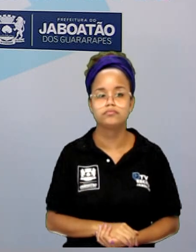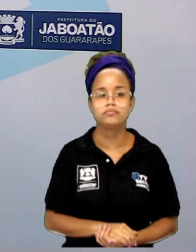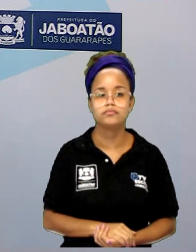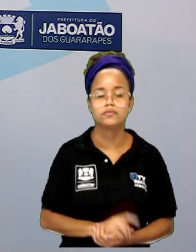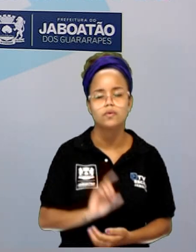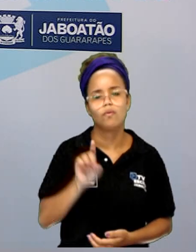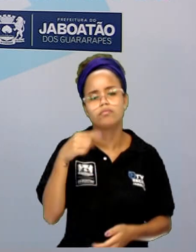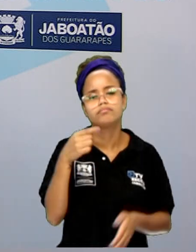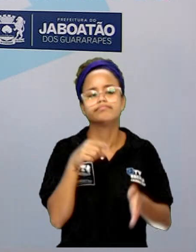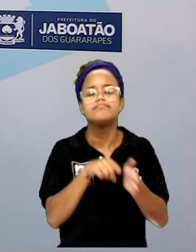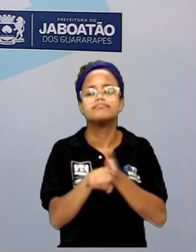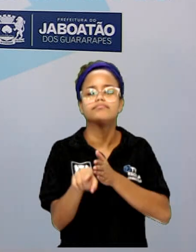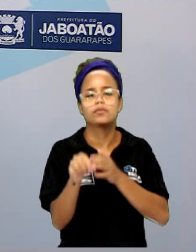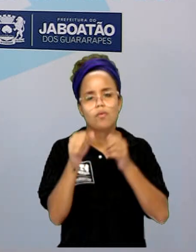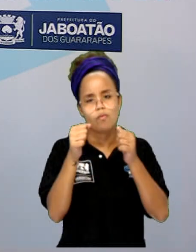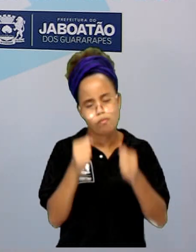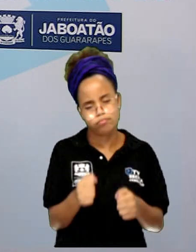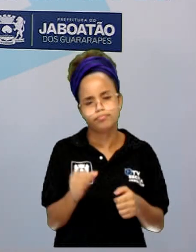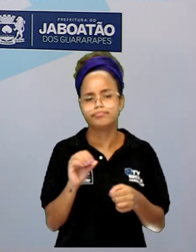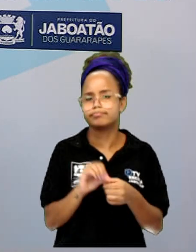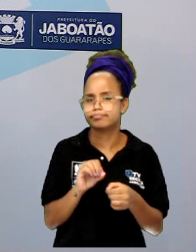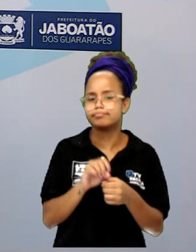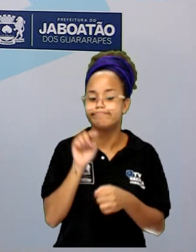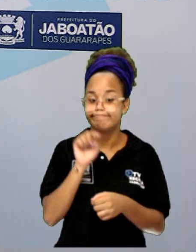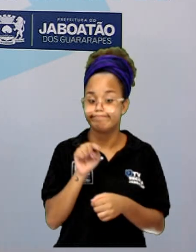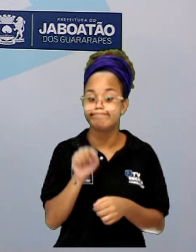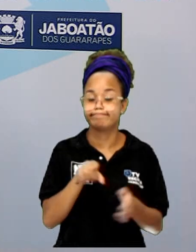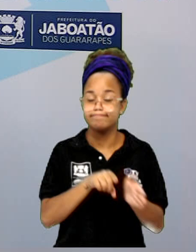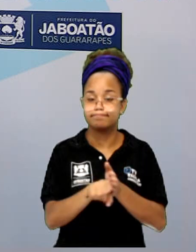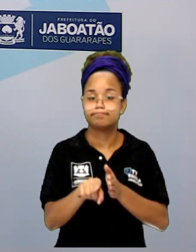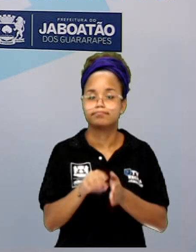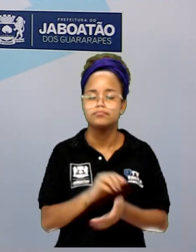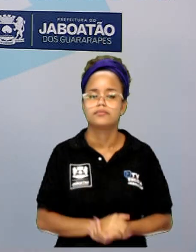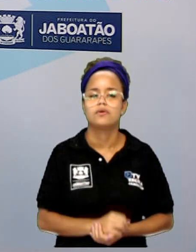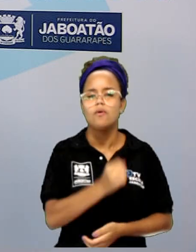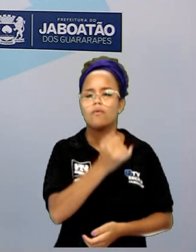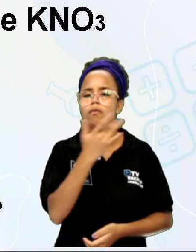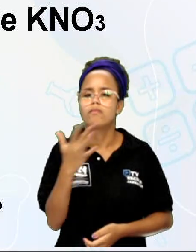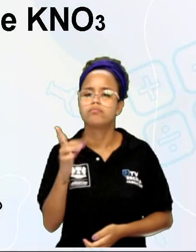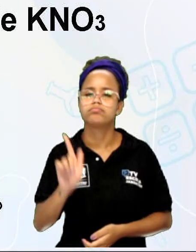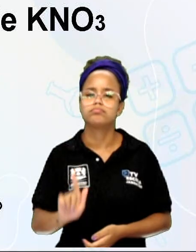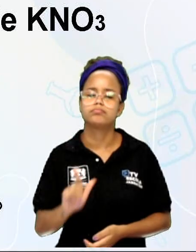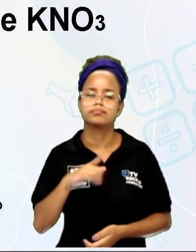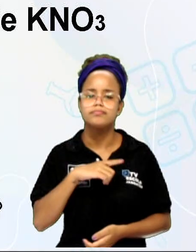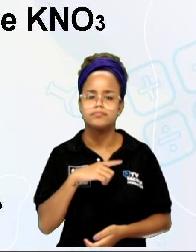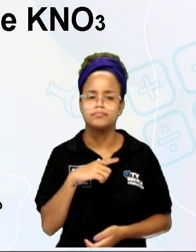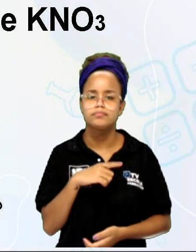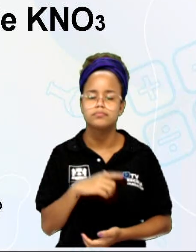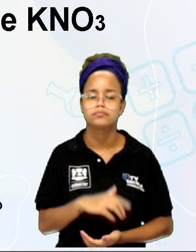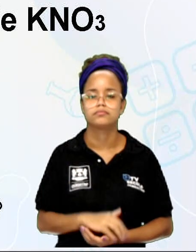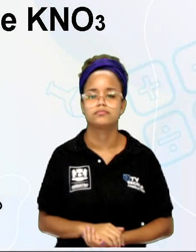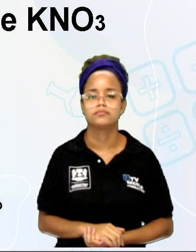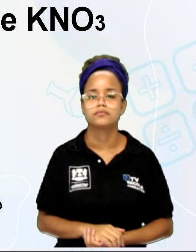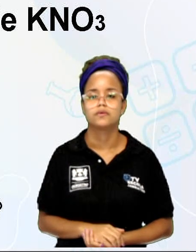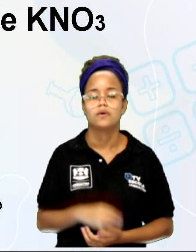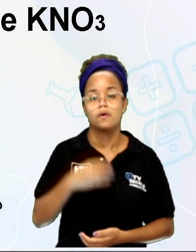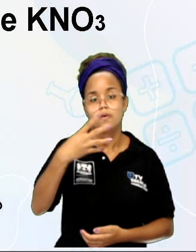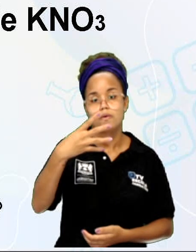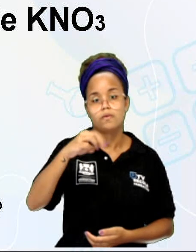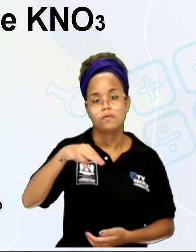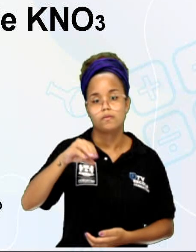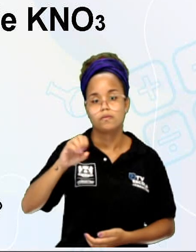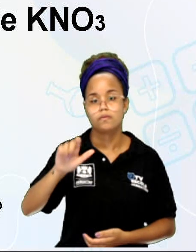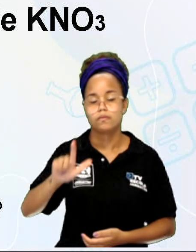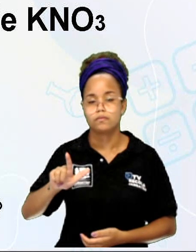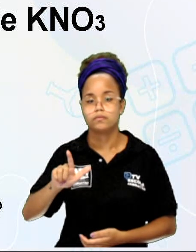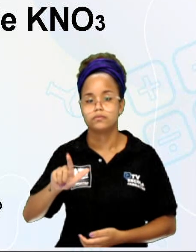Outra pergunta que a gente poderia fazer em cima dessa questão. Quantos gramas dá 4 mols de iodeto